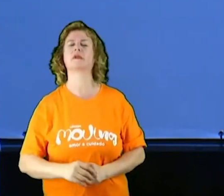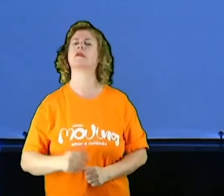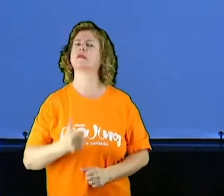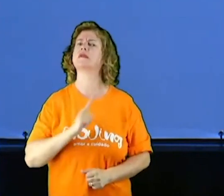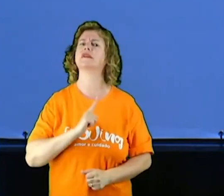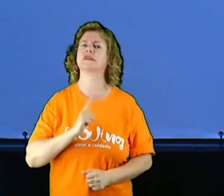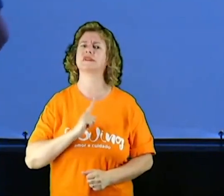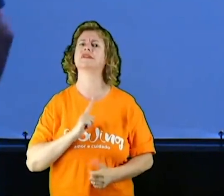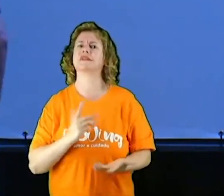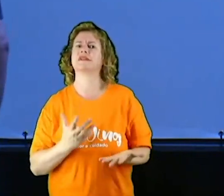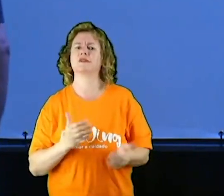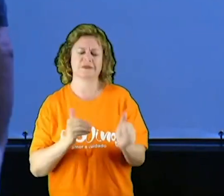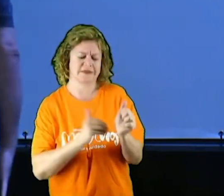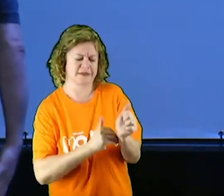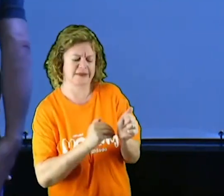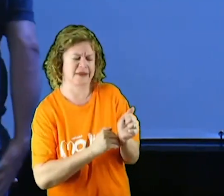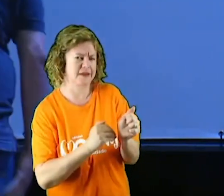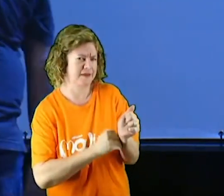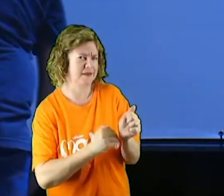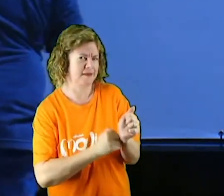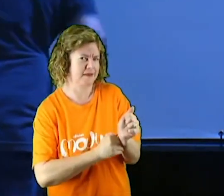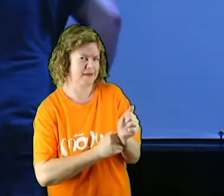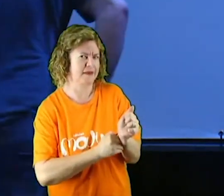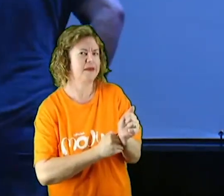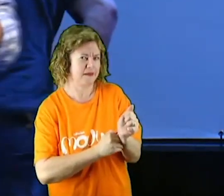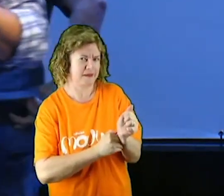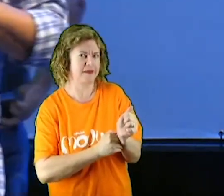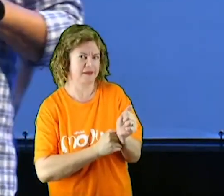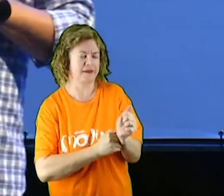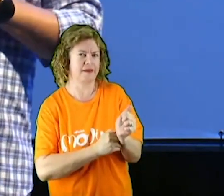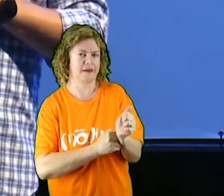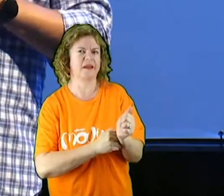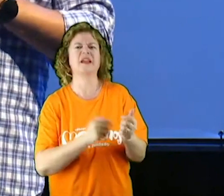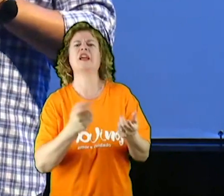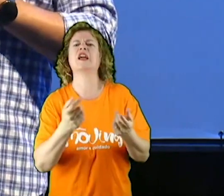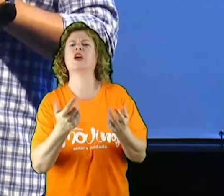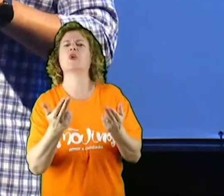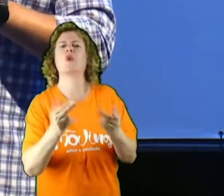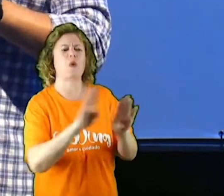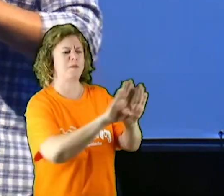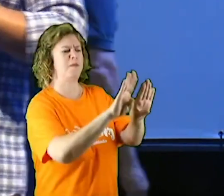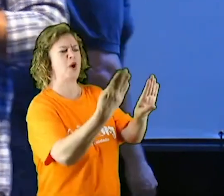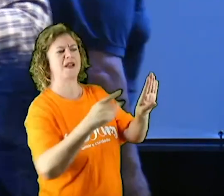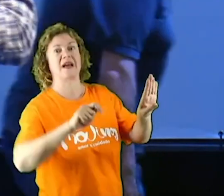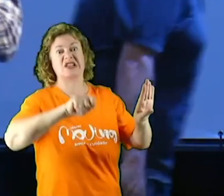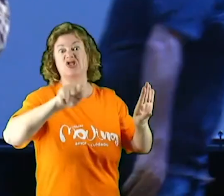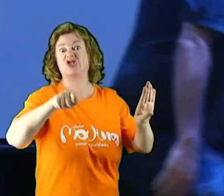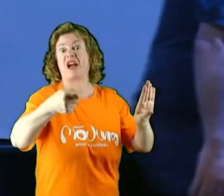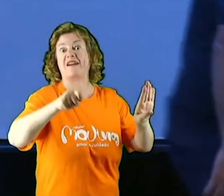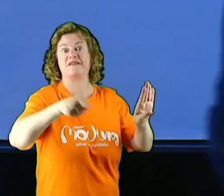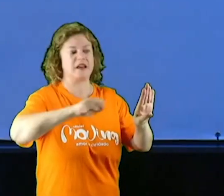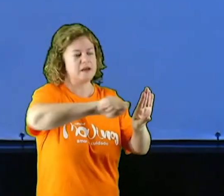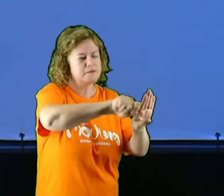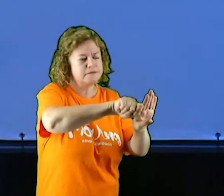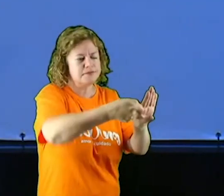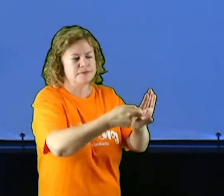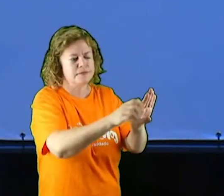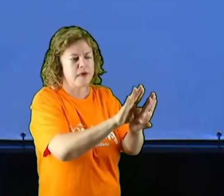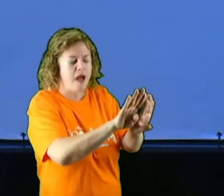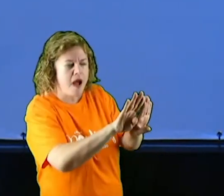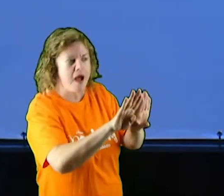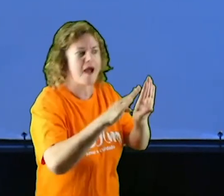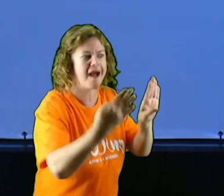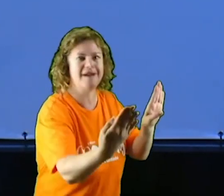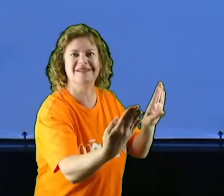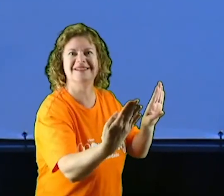uma chave que quando você liga, o céu, ele vem em teu favor. É